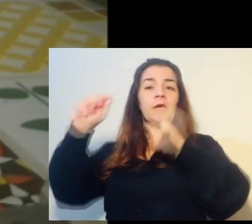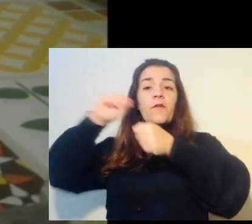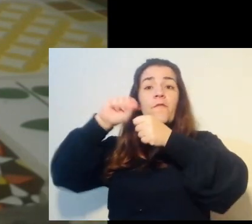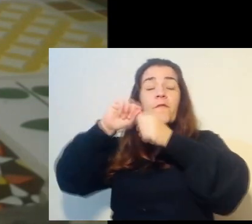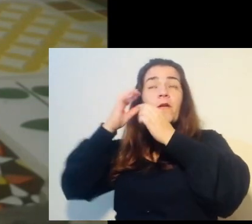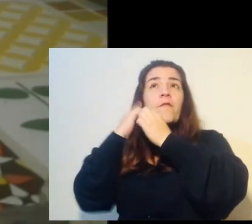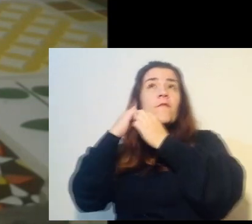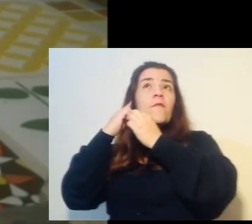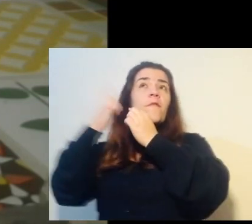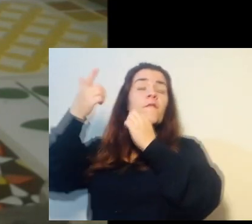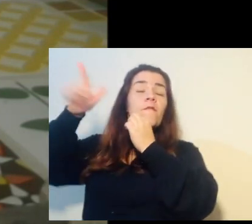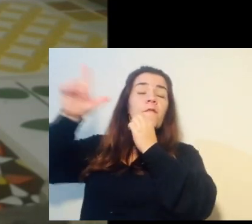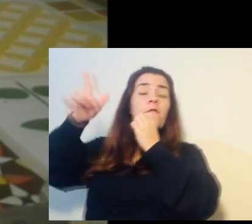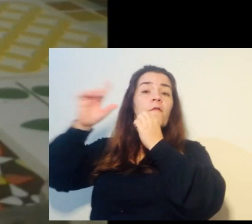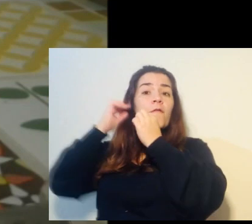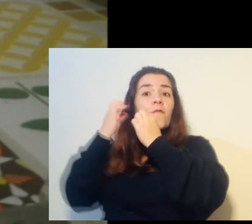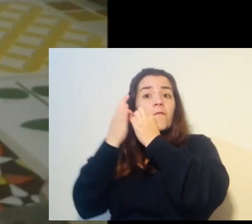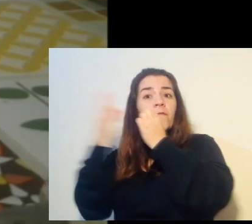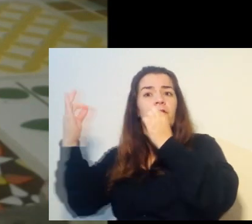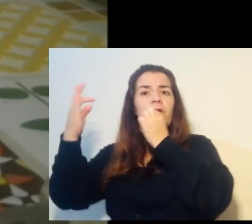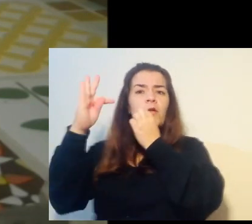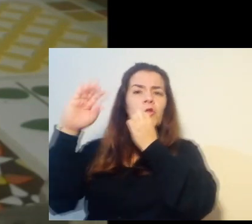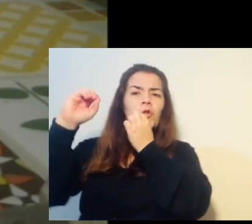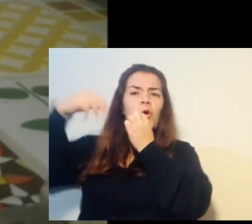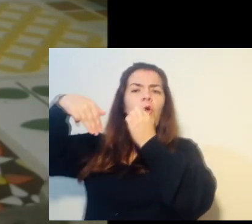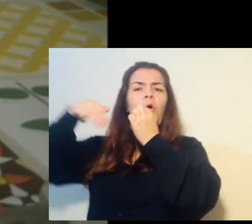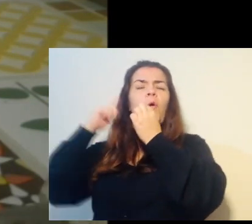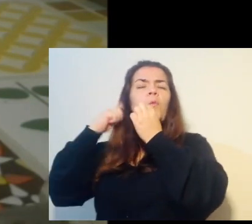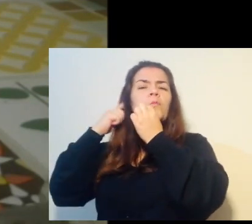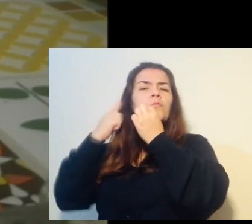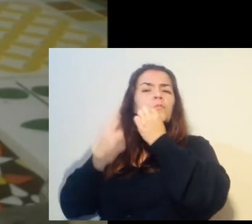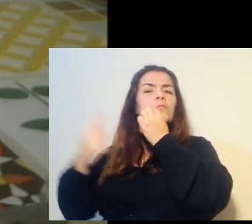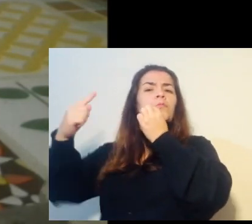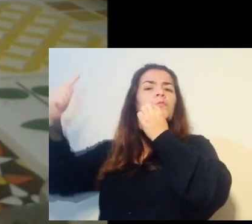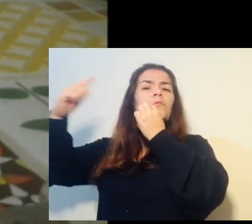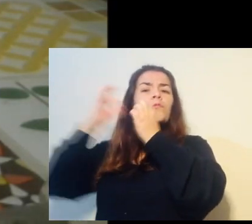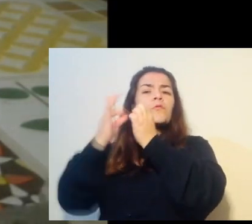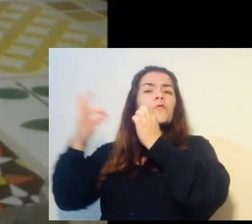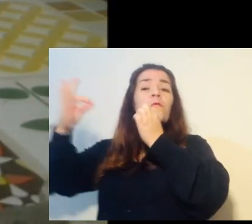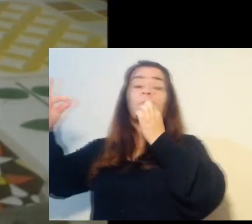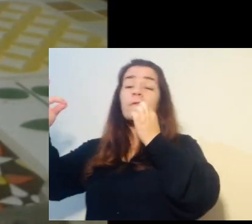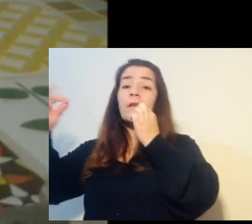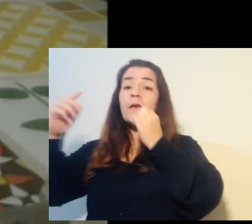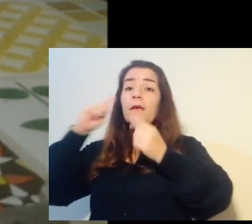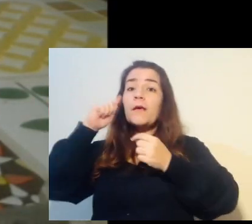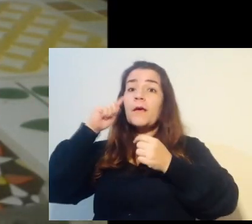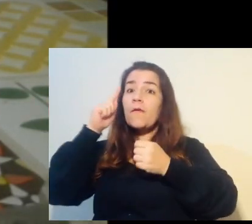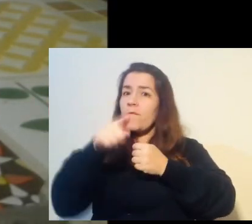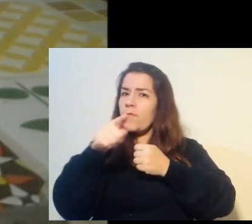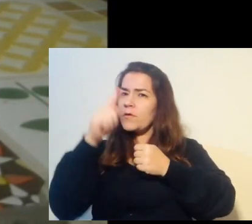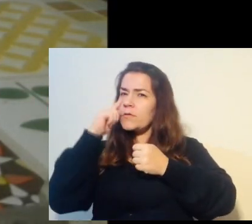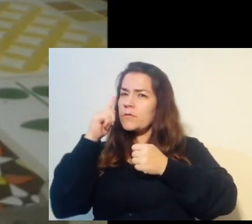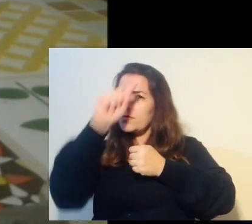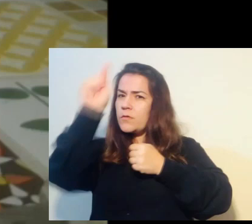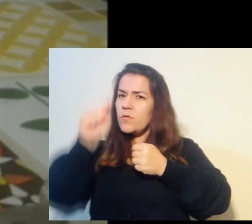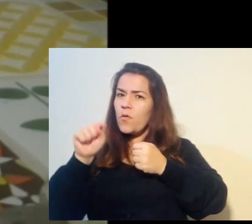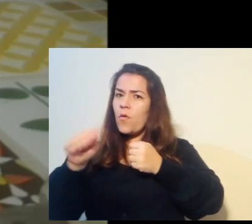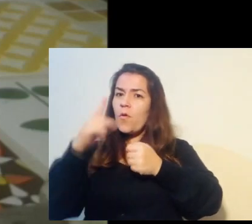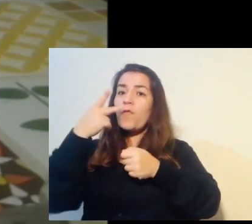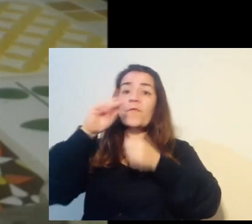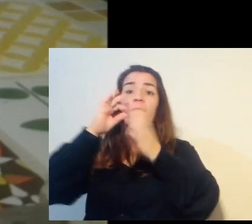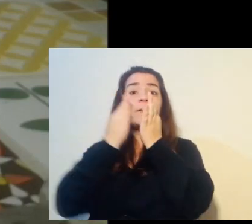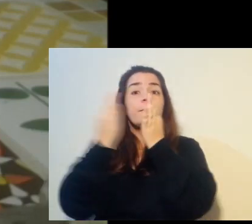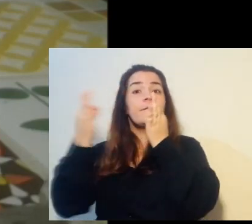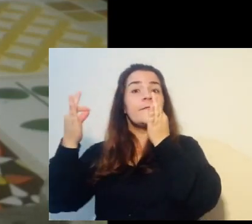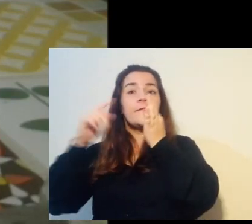gente testar a afinação dele, né? Em que tom será que ele está afinado? Para descobrir a afinação